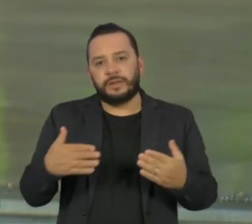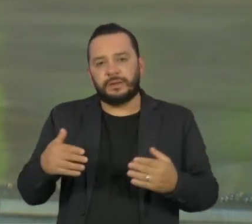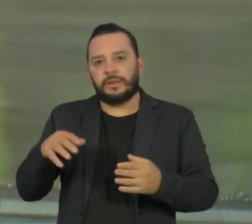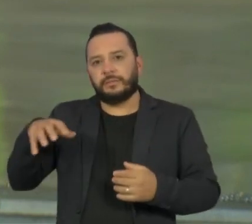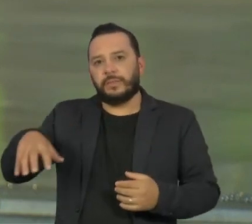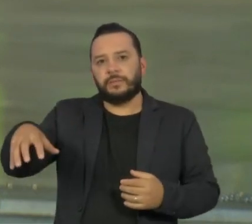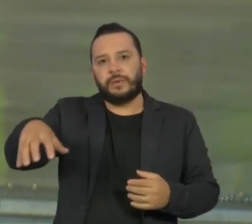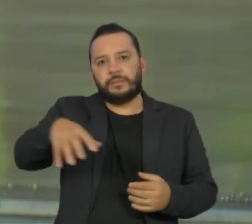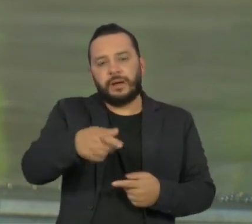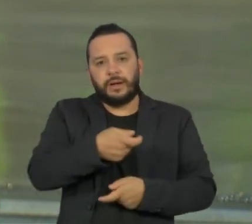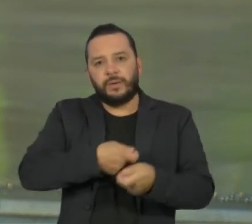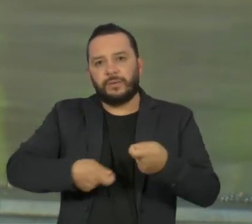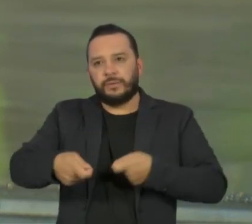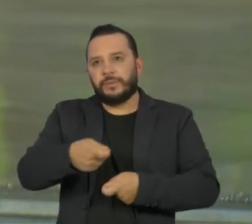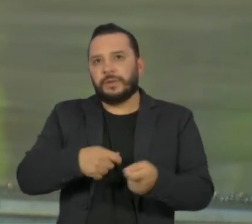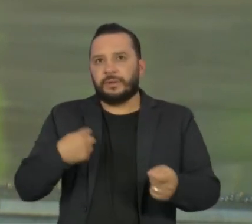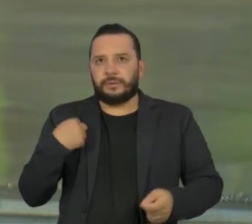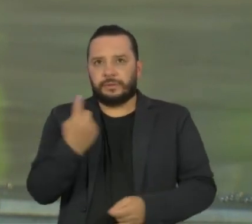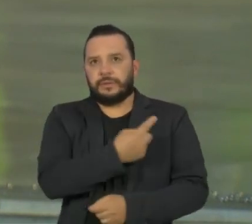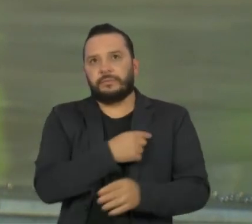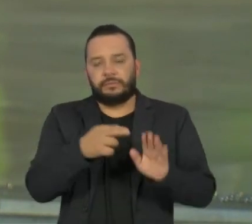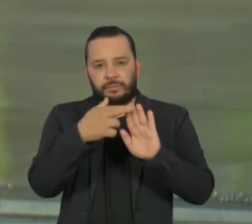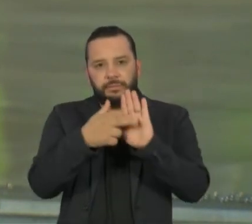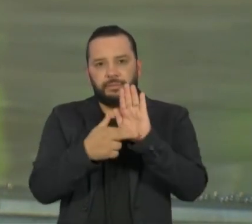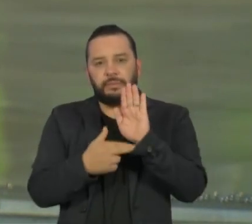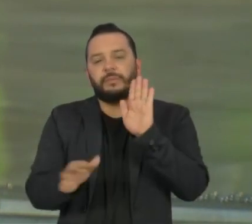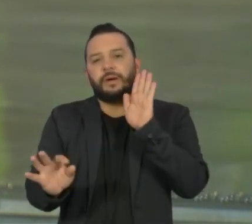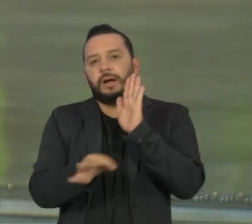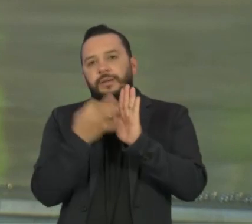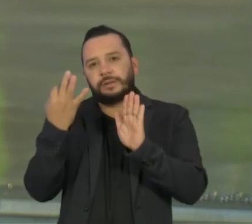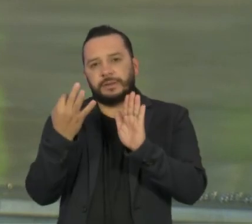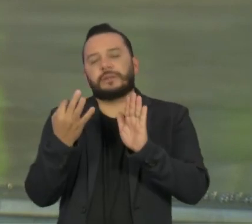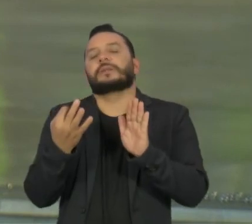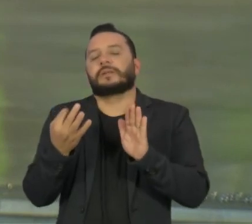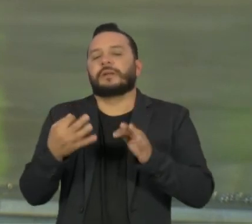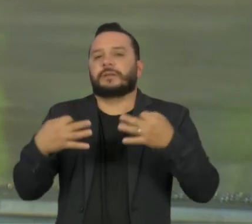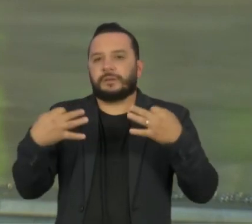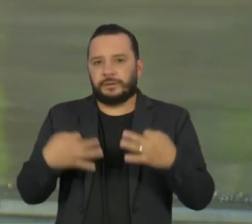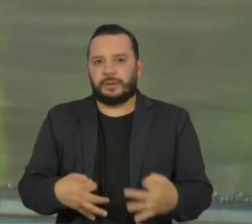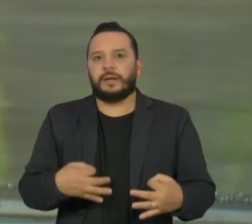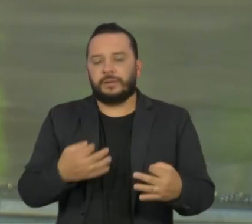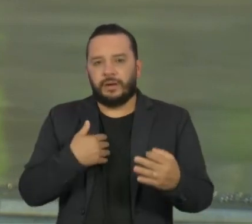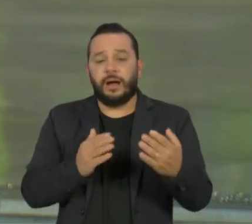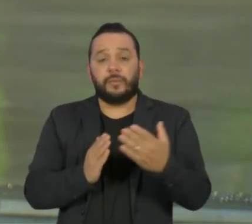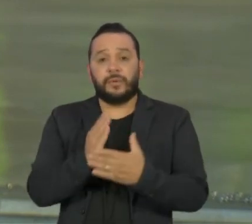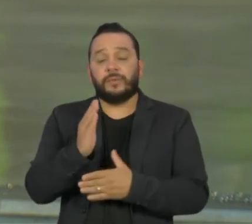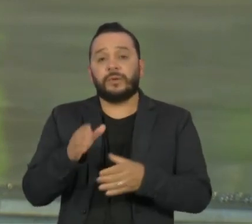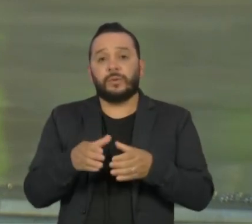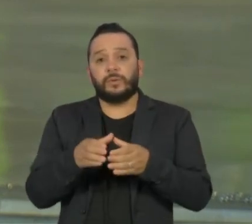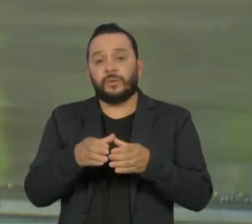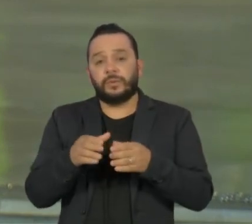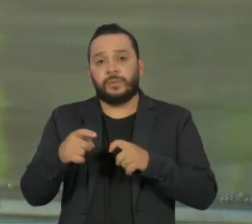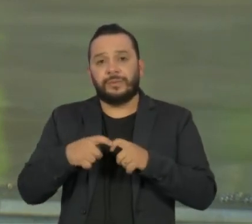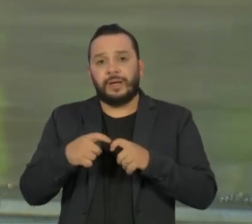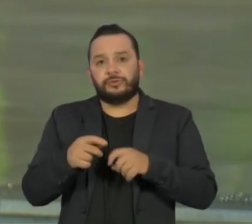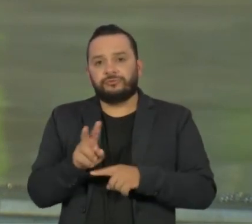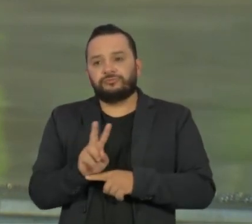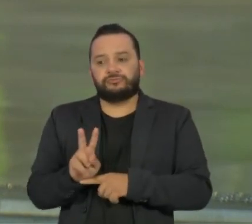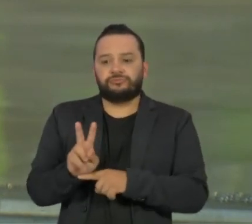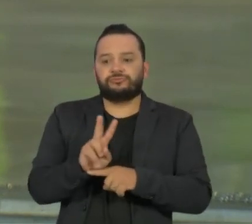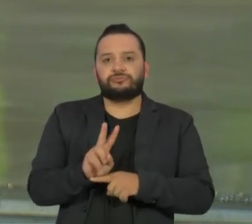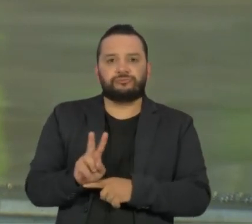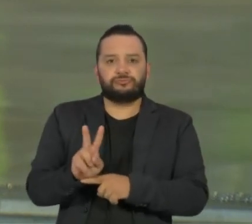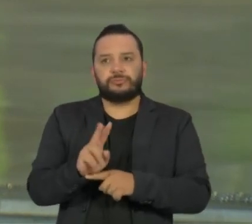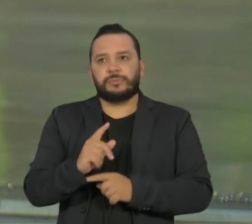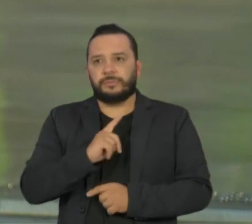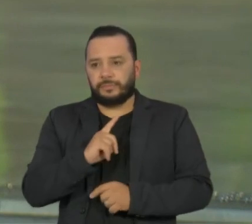gente possa assinar os protocolos de boas práticas aprovado pela Vigilância Sanitária. Então, na semana que vem,